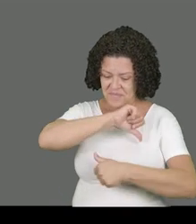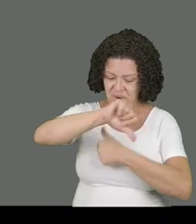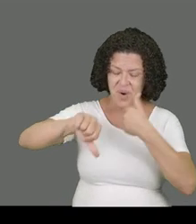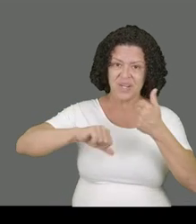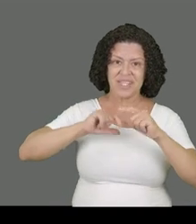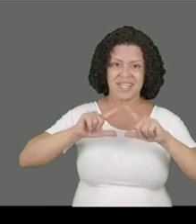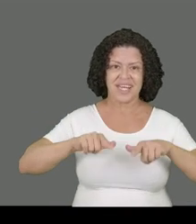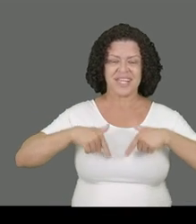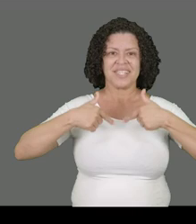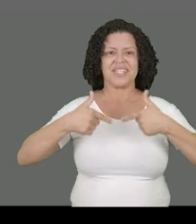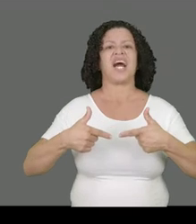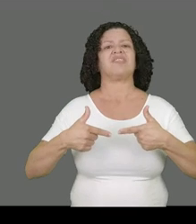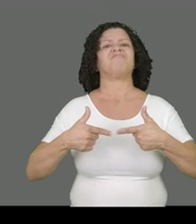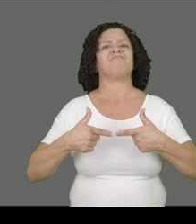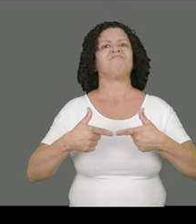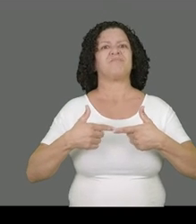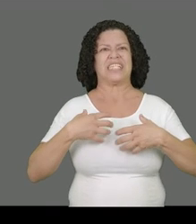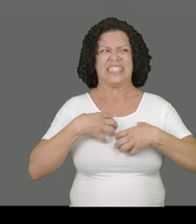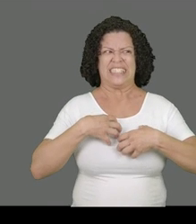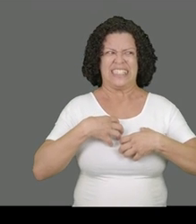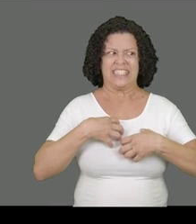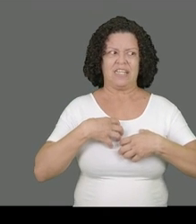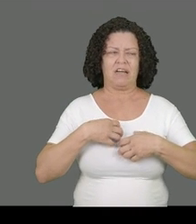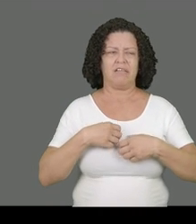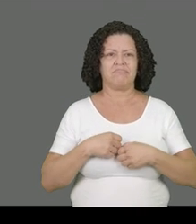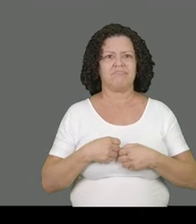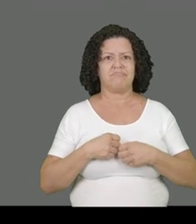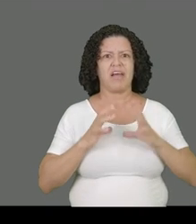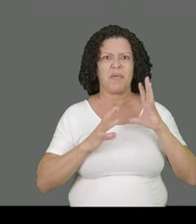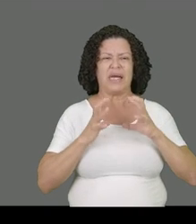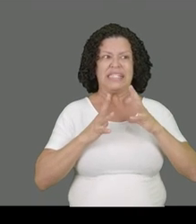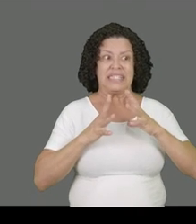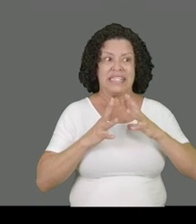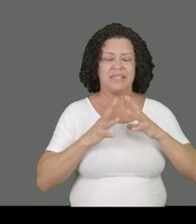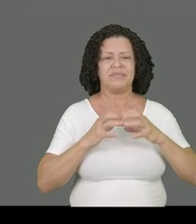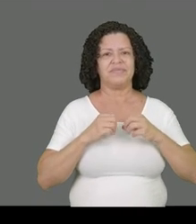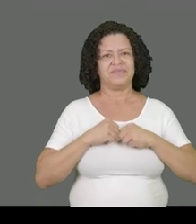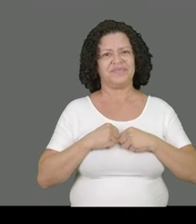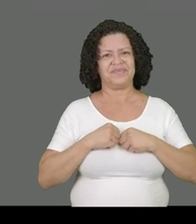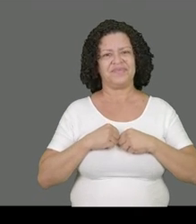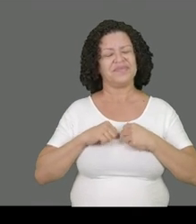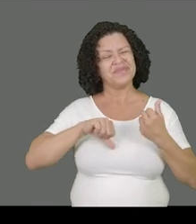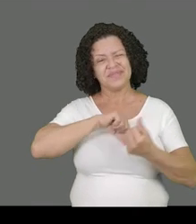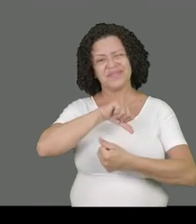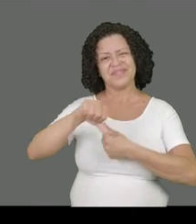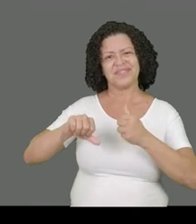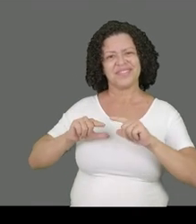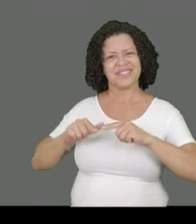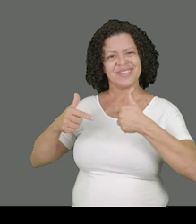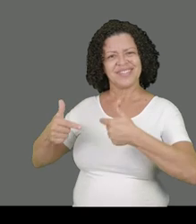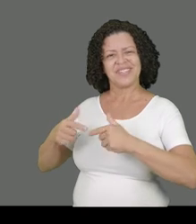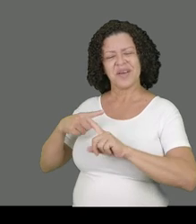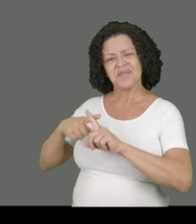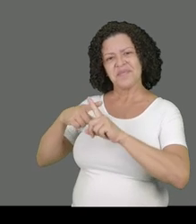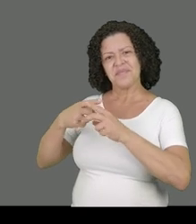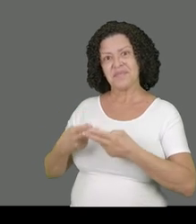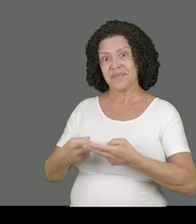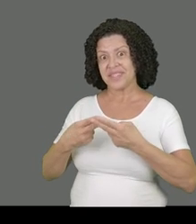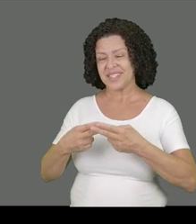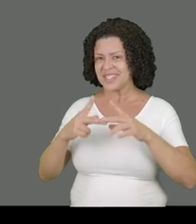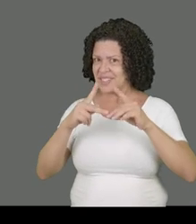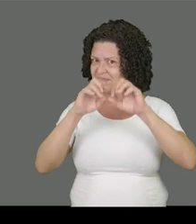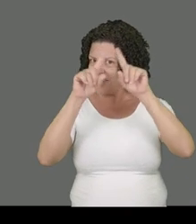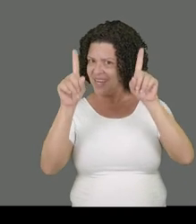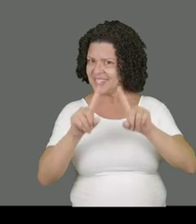nossas atitudes tendenciais, aquela instintiva da briga, por outro tipo de